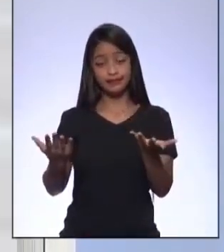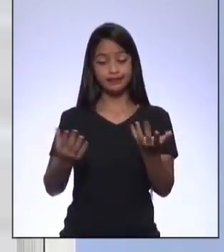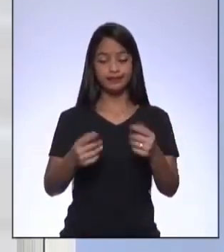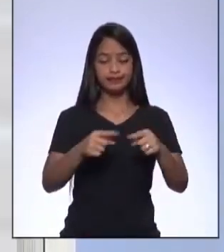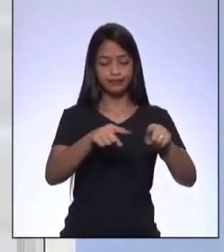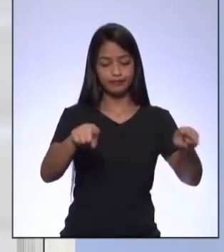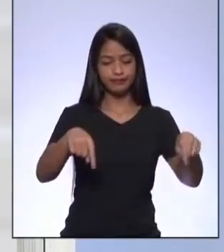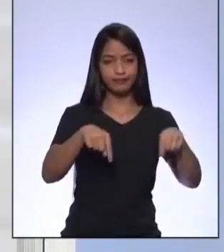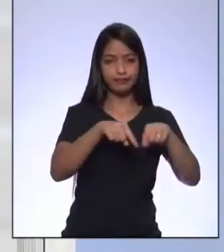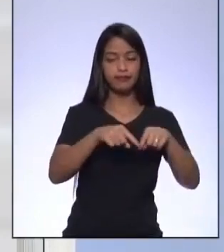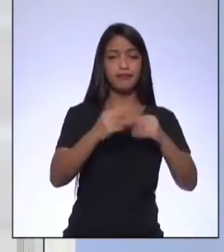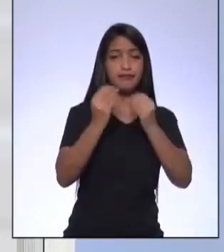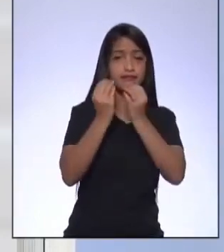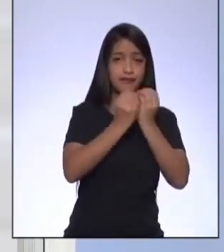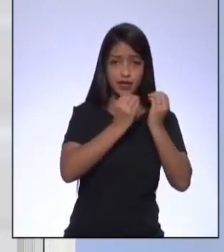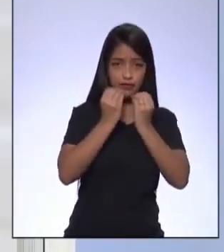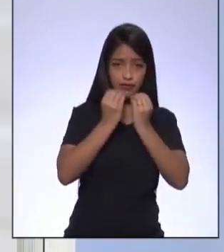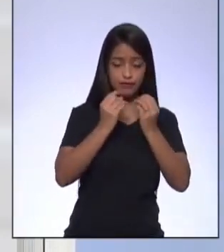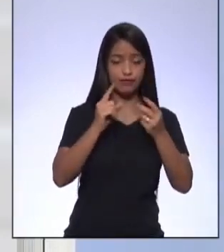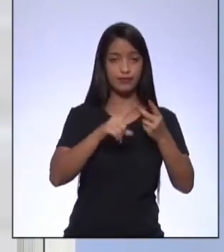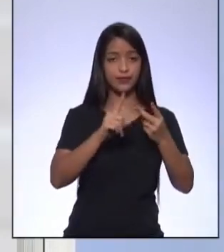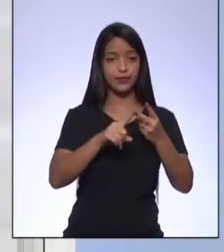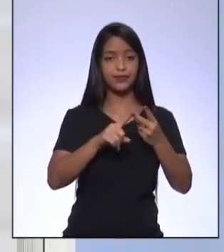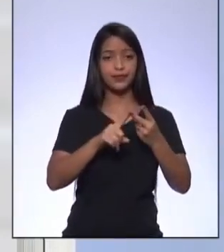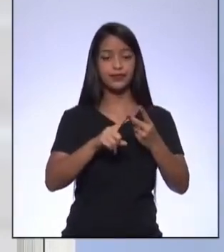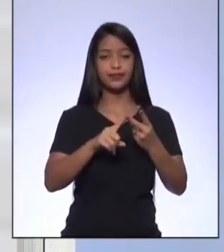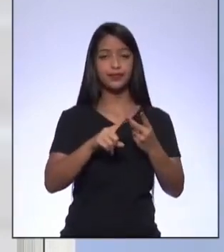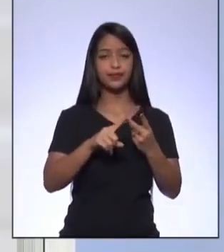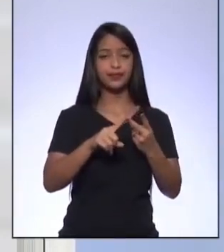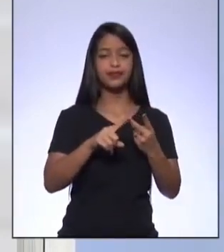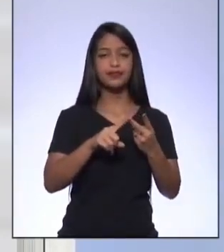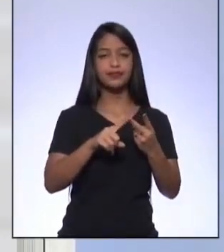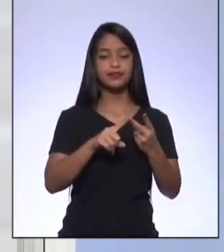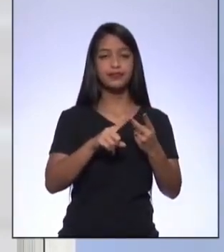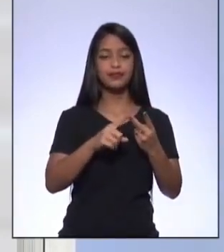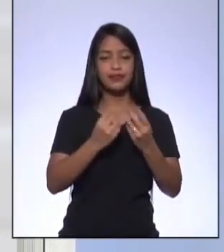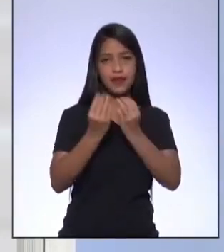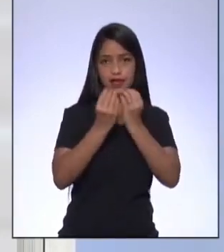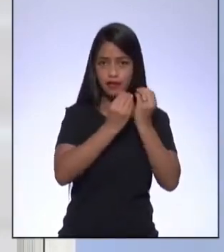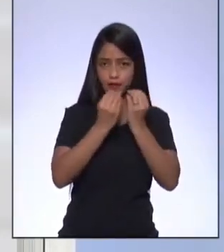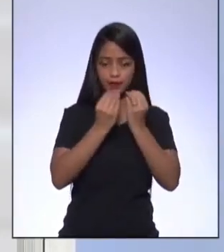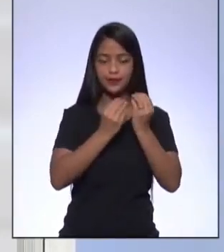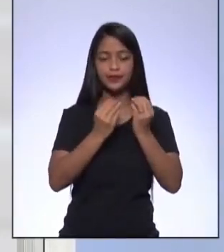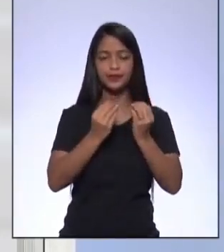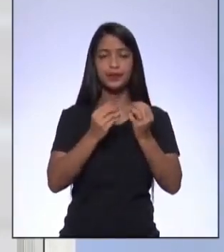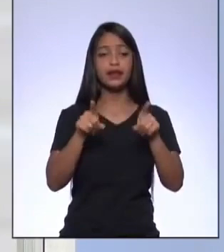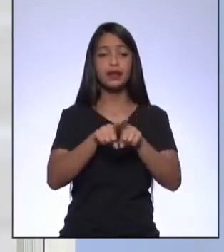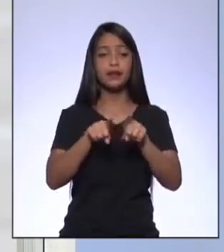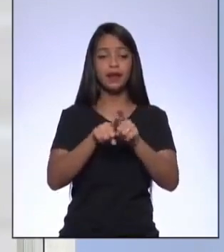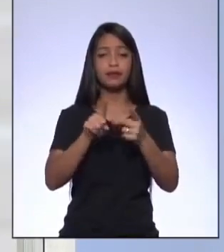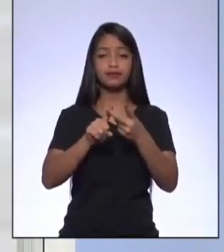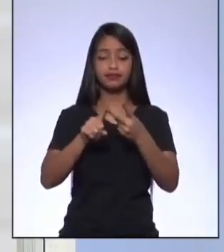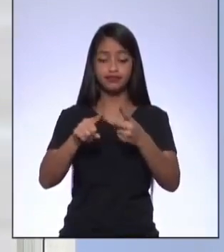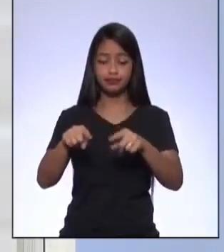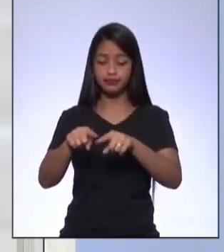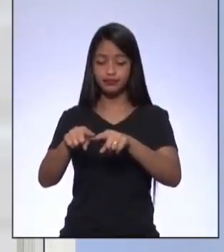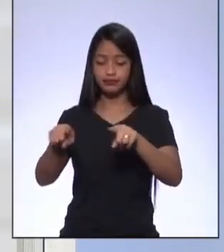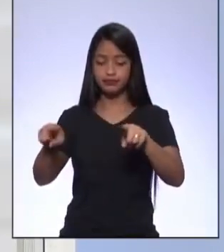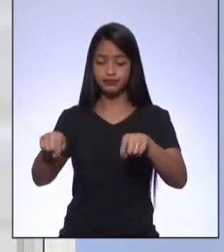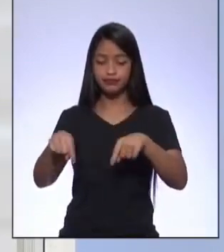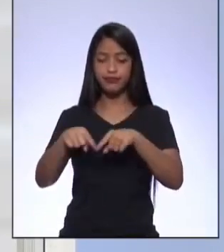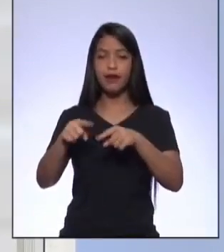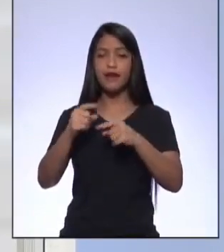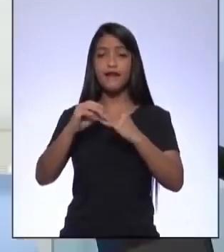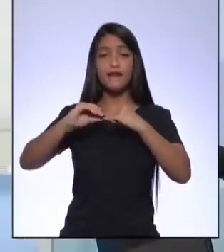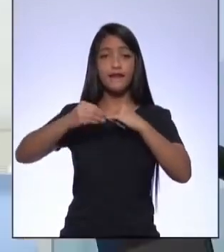usou um retângulo, está lá caracterizado indicando a plantação de milho, a cultura do milho, e o quadrado ali que indica